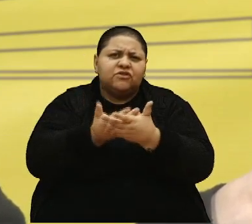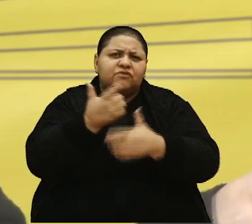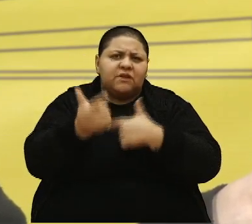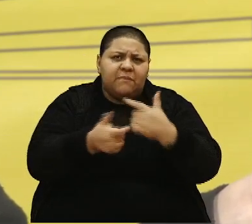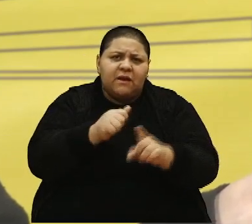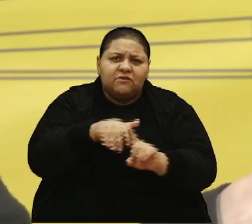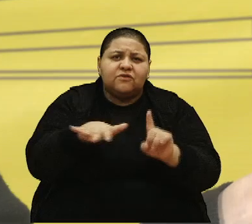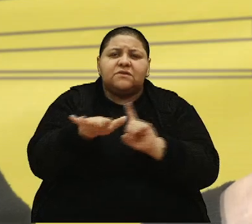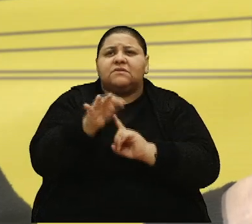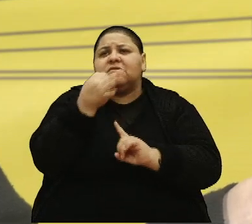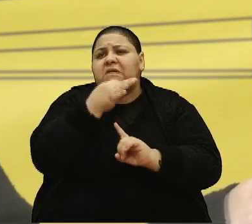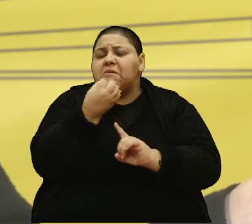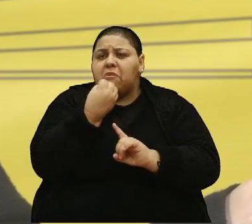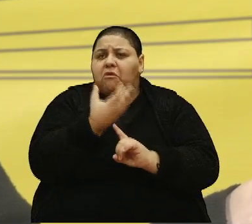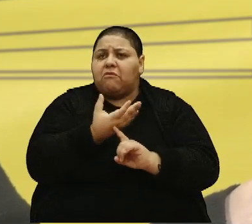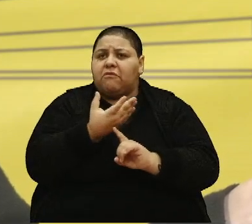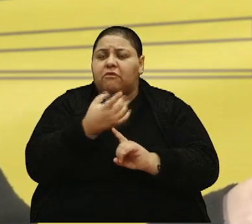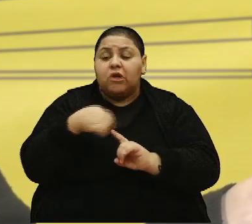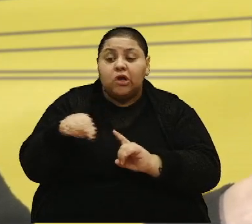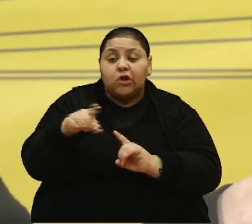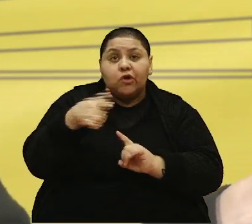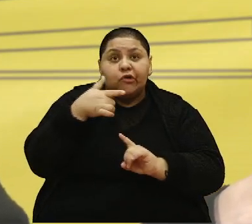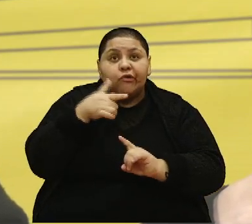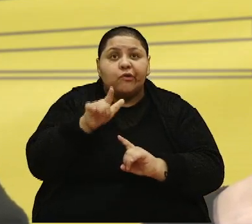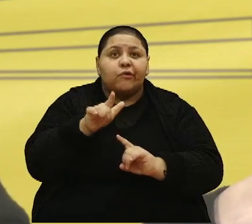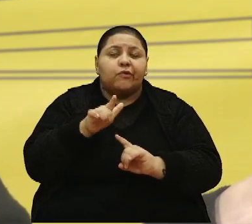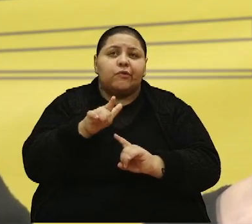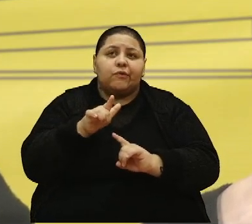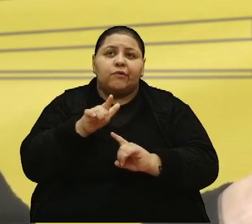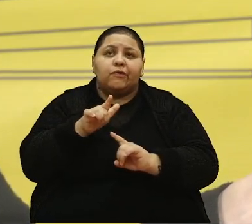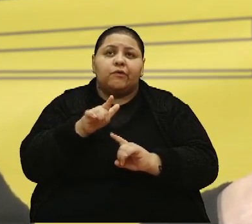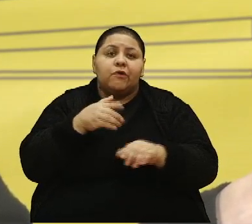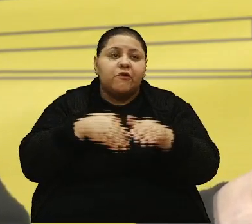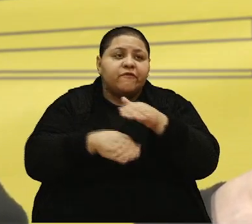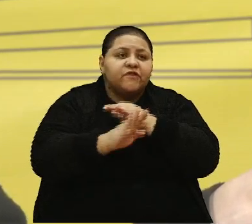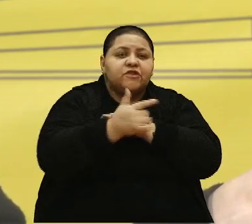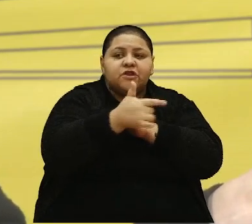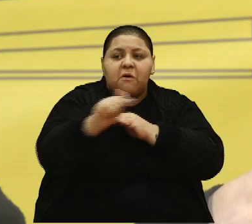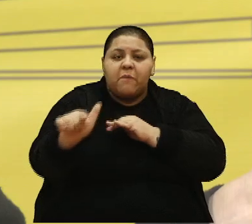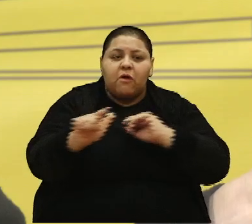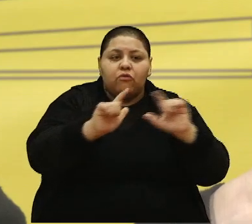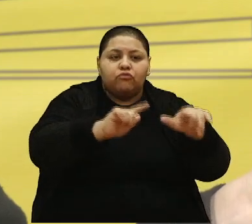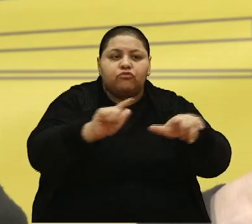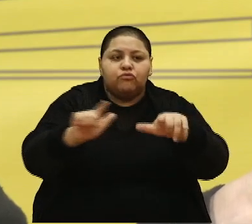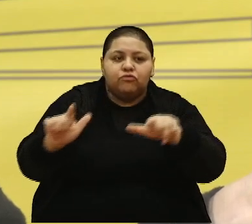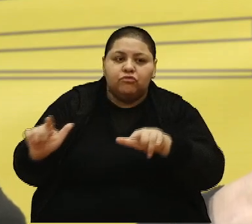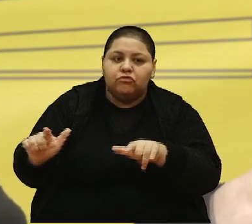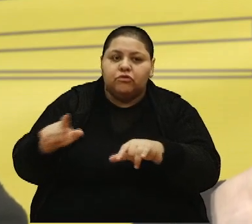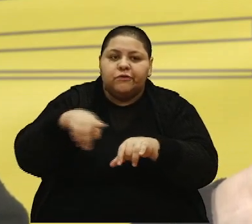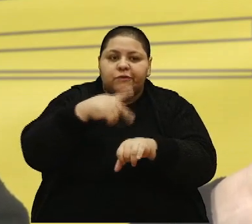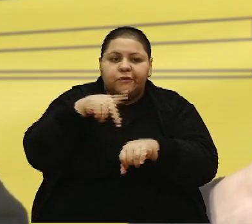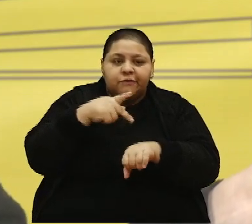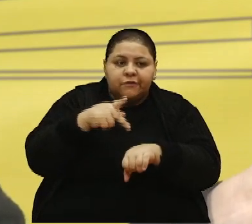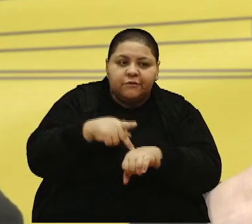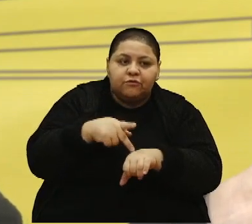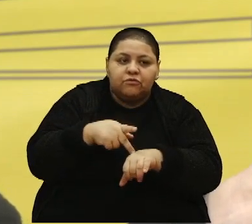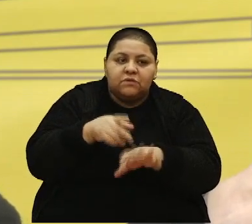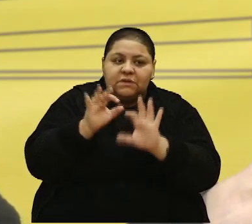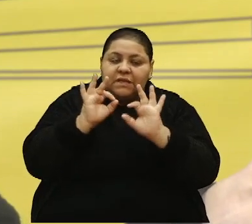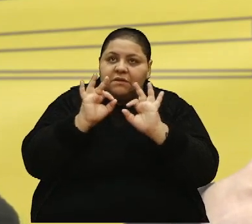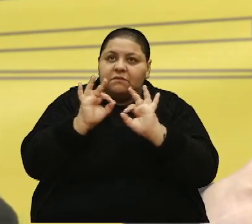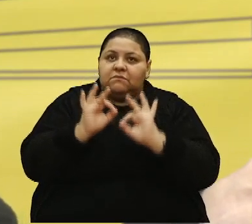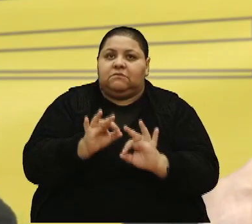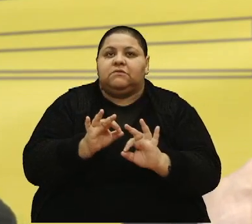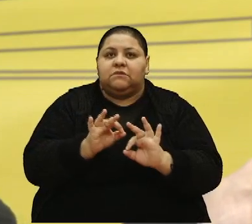que se faz aqui em Caxias é muito bom. E quando nós conseguimos ir para outros locais, outros países que deram certos,